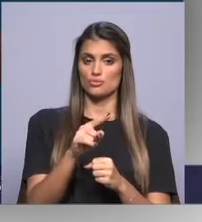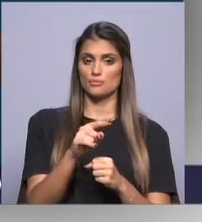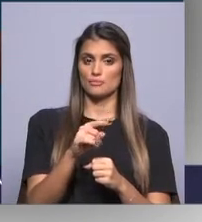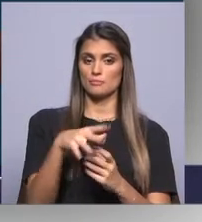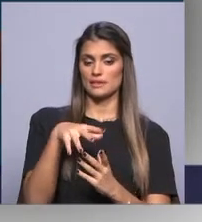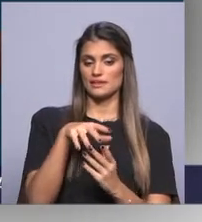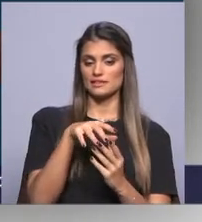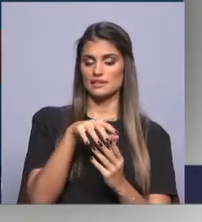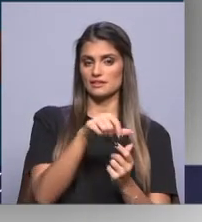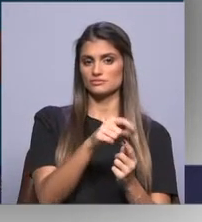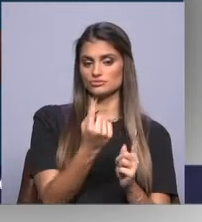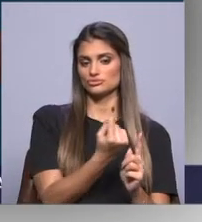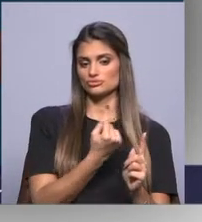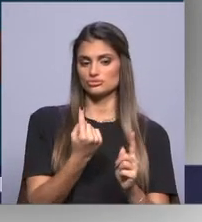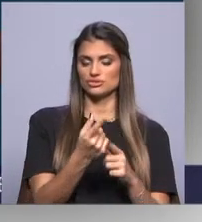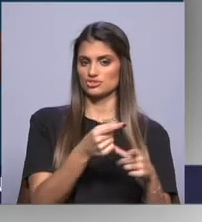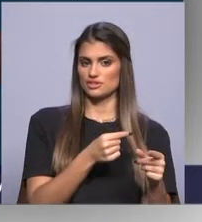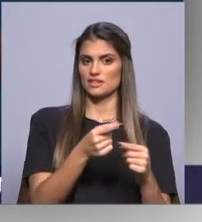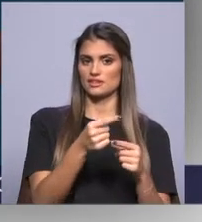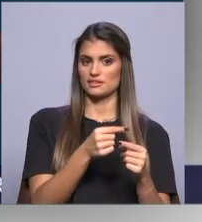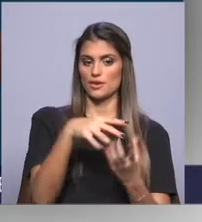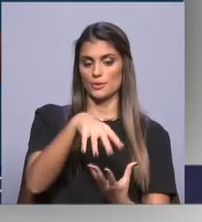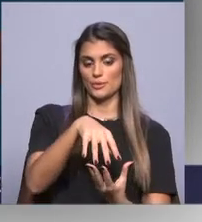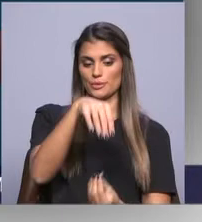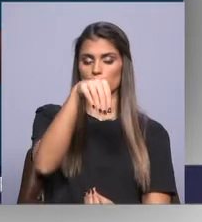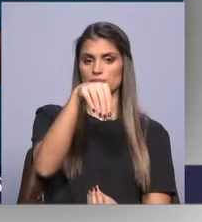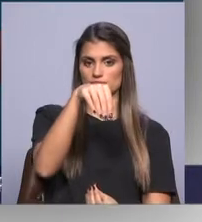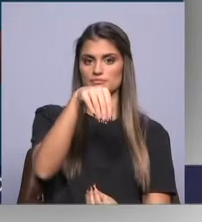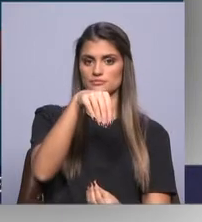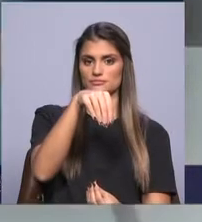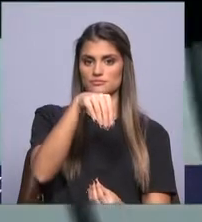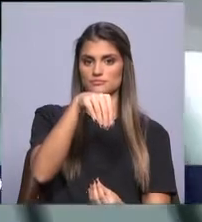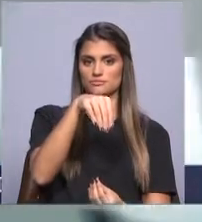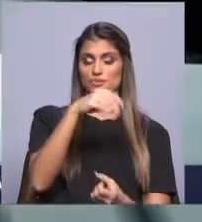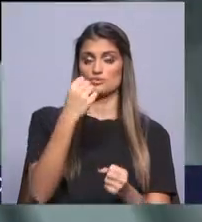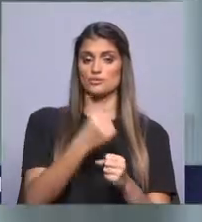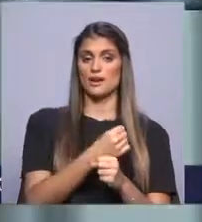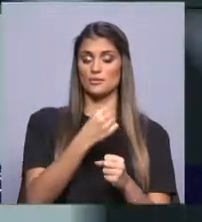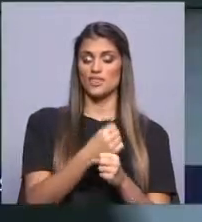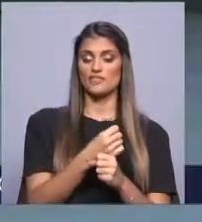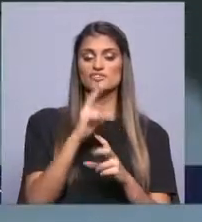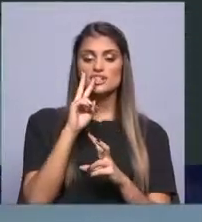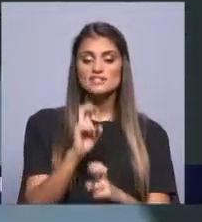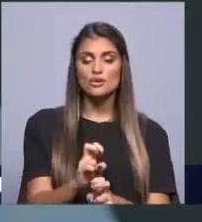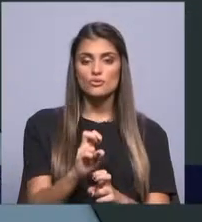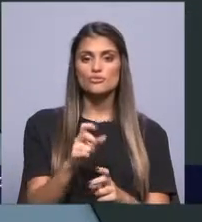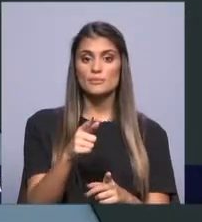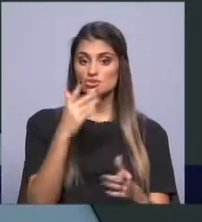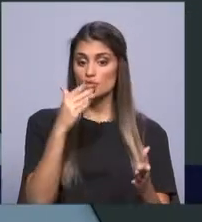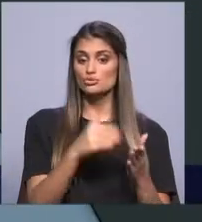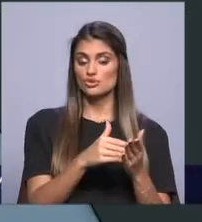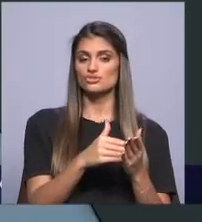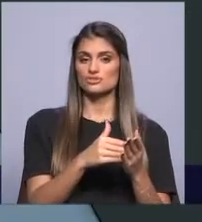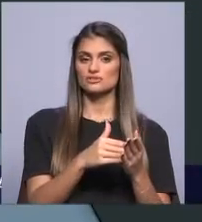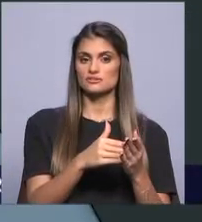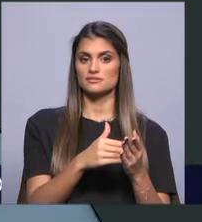mais alongado no seu equador do que nos polos. E o trabalho de investigação e de observação para chegar a estas conclusões é